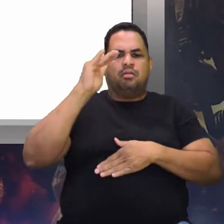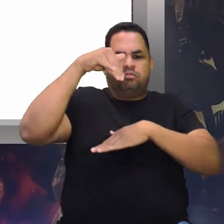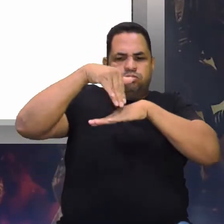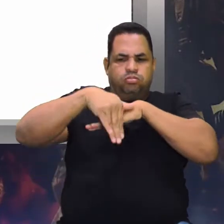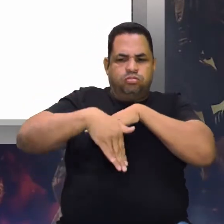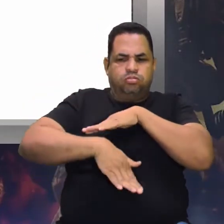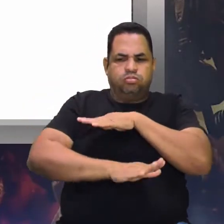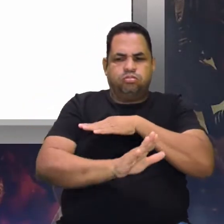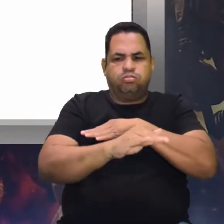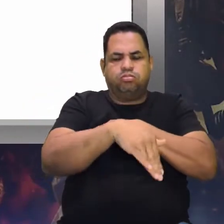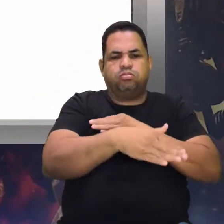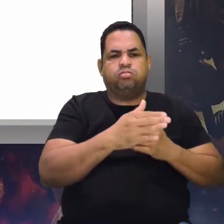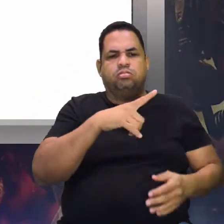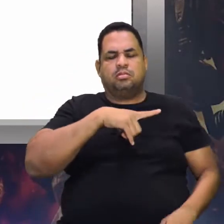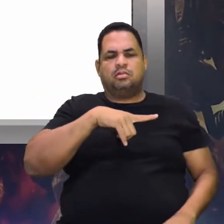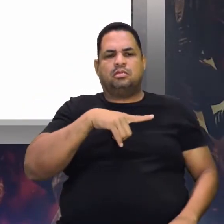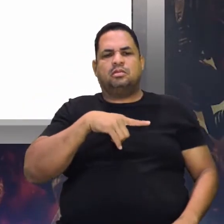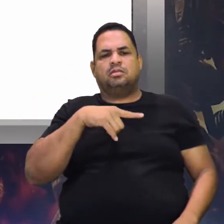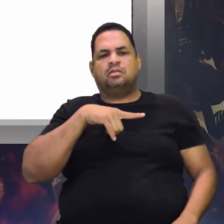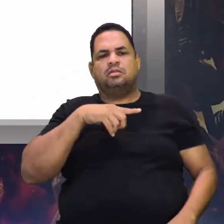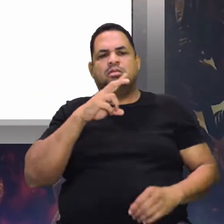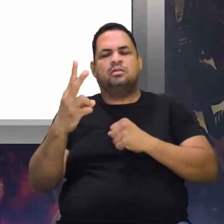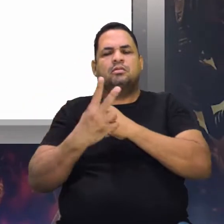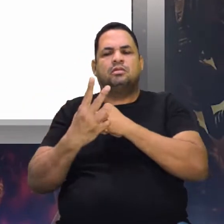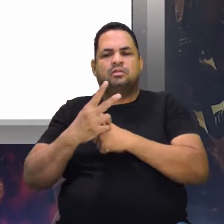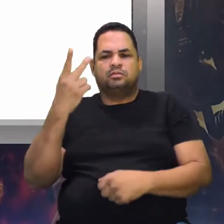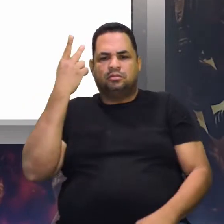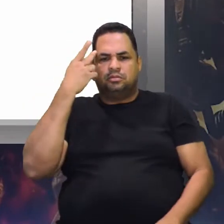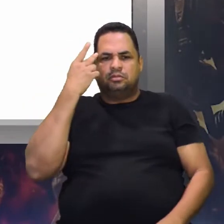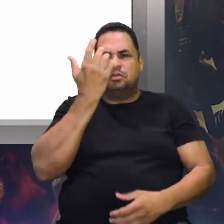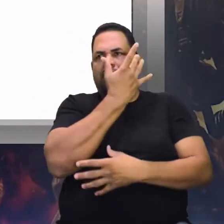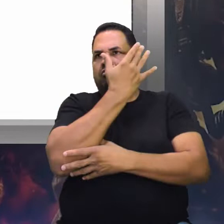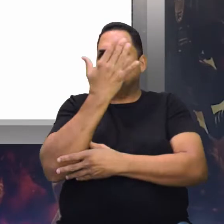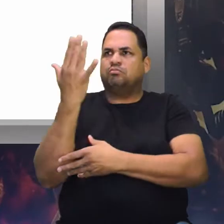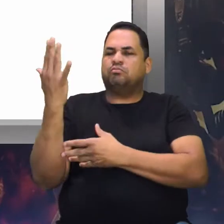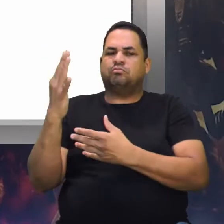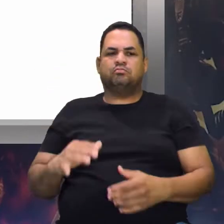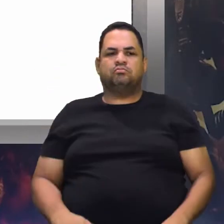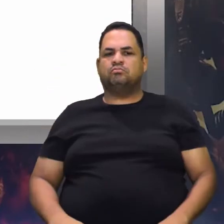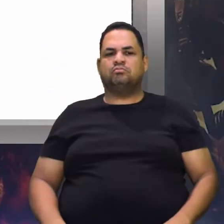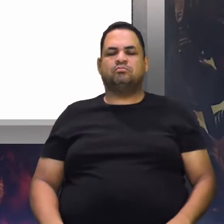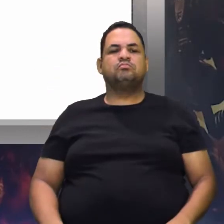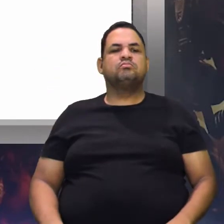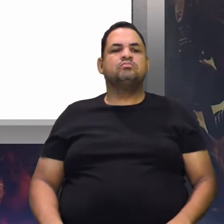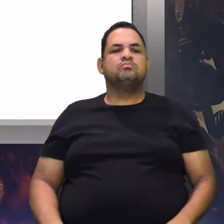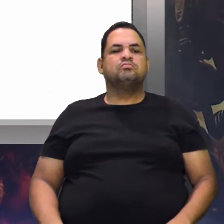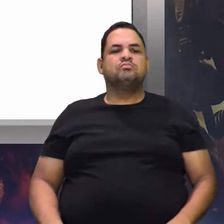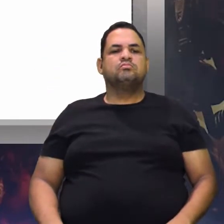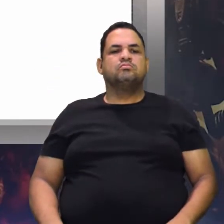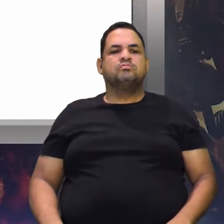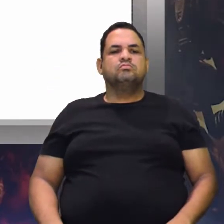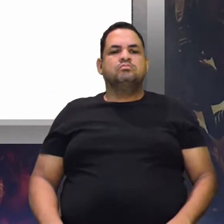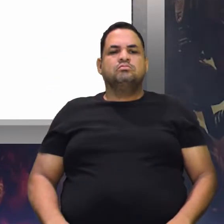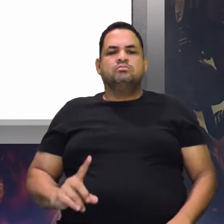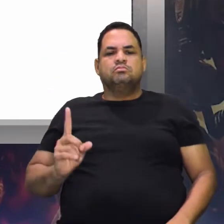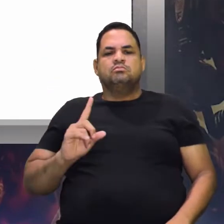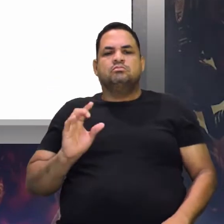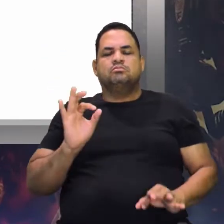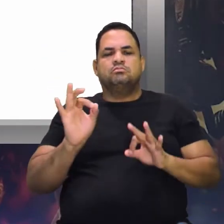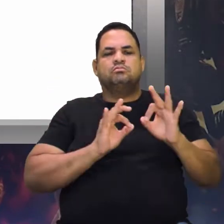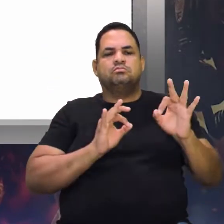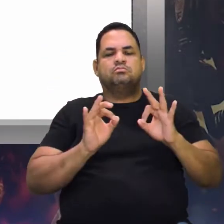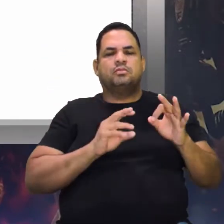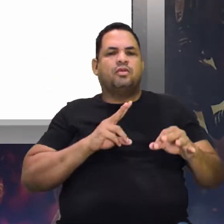pela região onde ele ficava, eles tinham uma proteção natural. Então eles quase não formavam